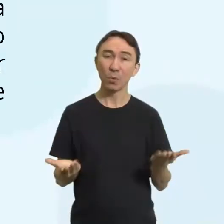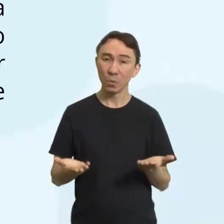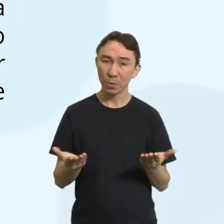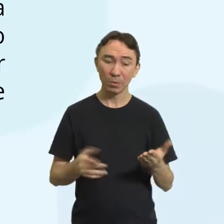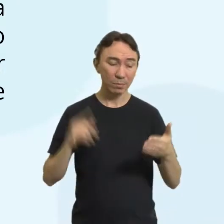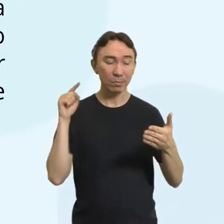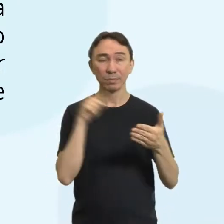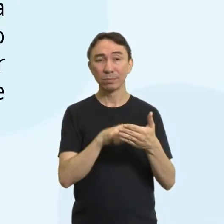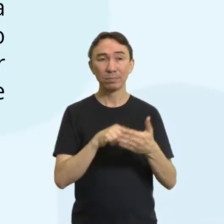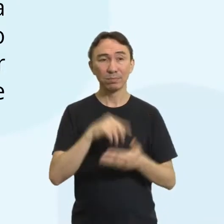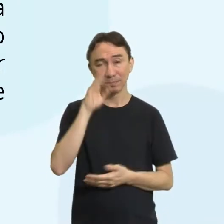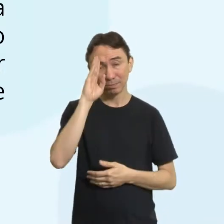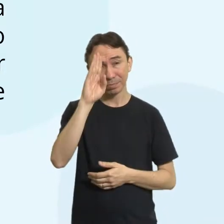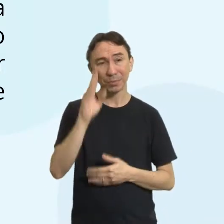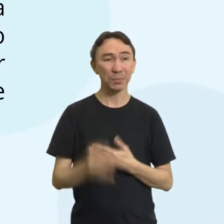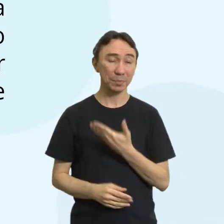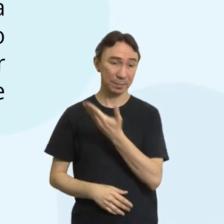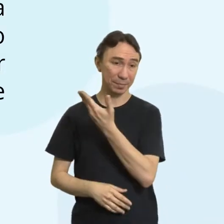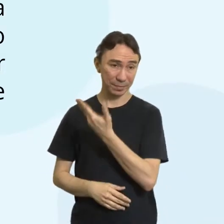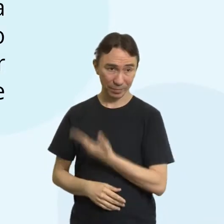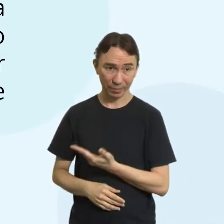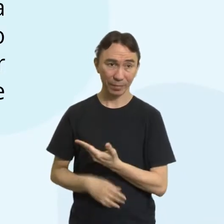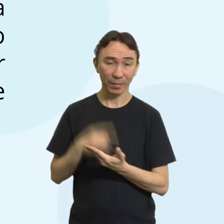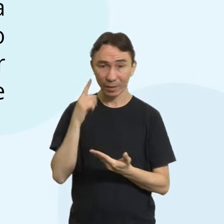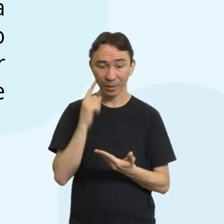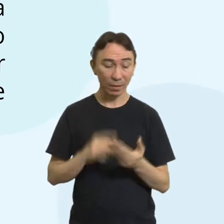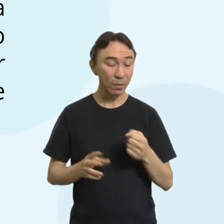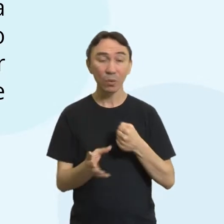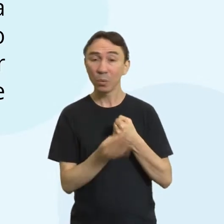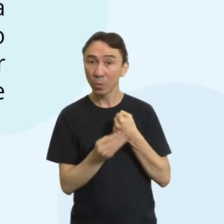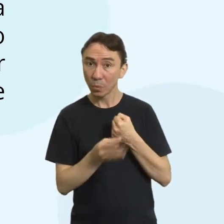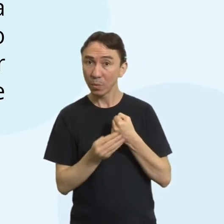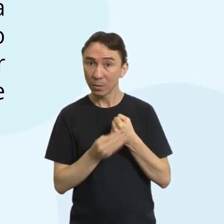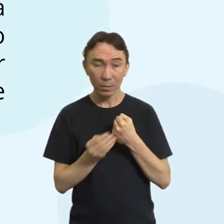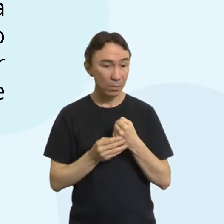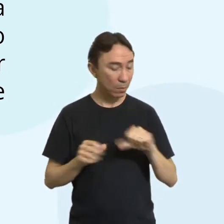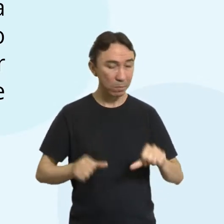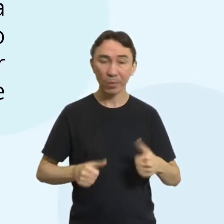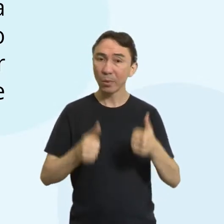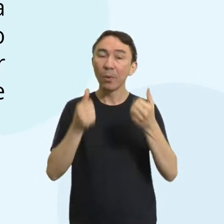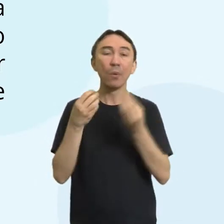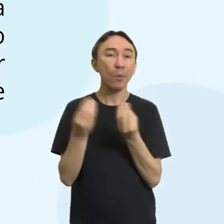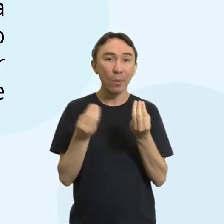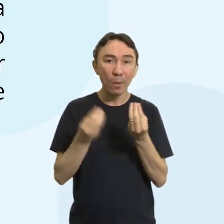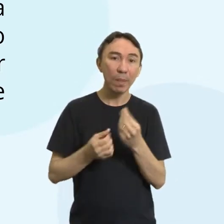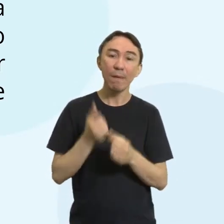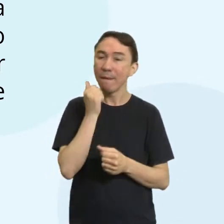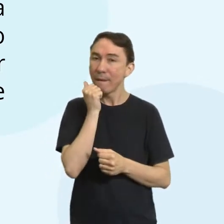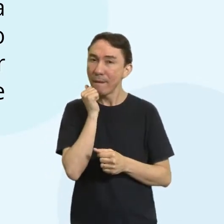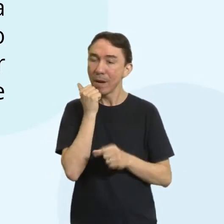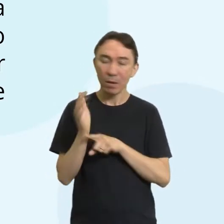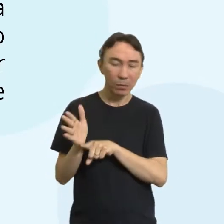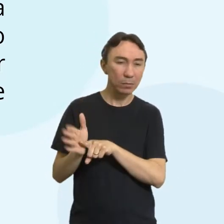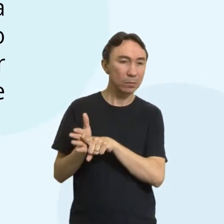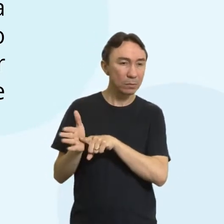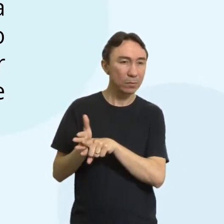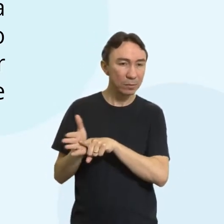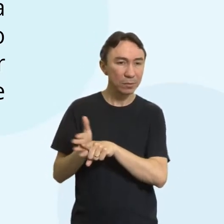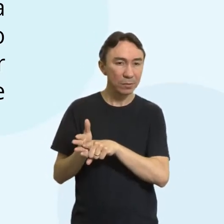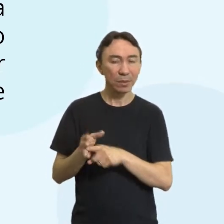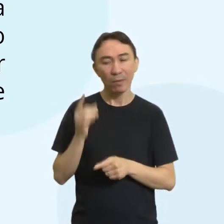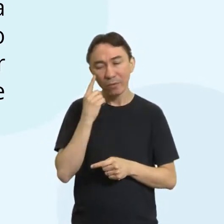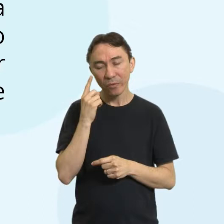é aprimorar os conhecimentos por meio da investigação científica a fim de identificar as ações cotidianas que